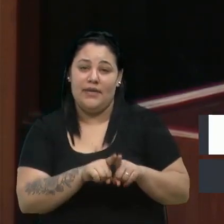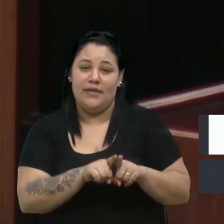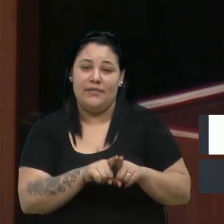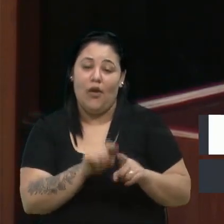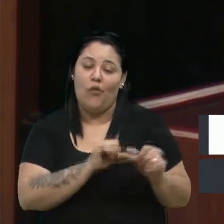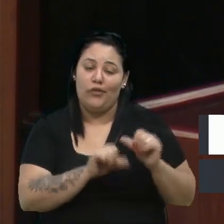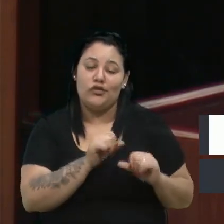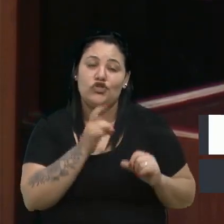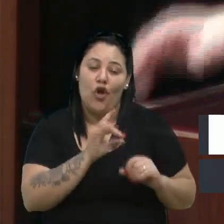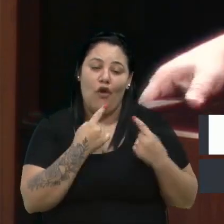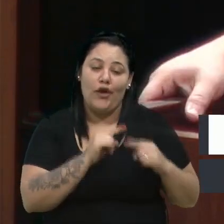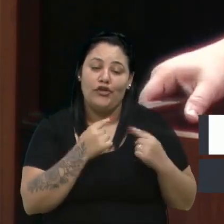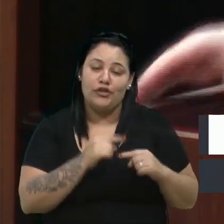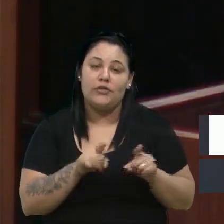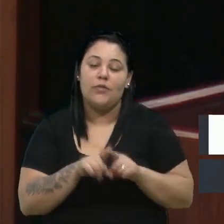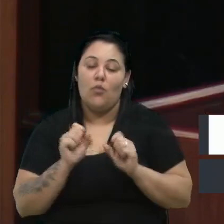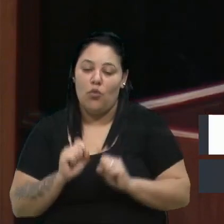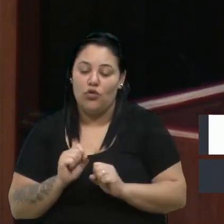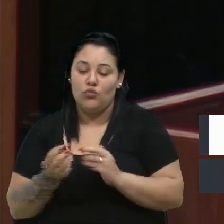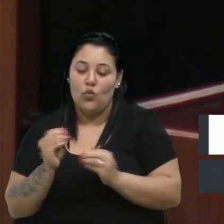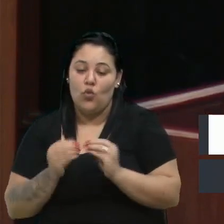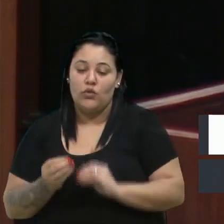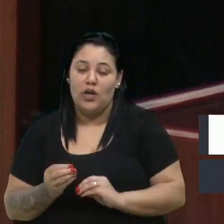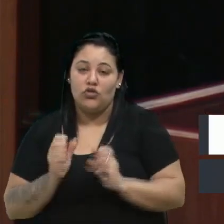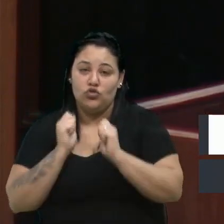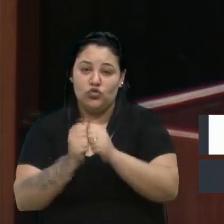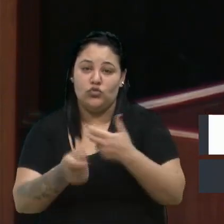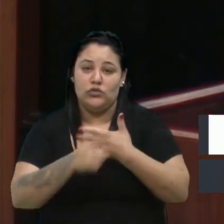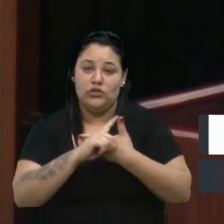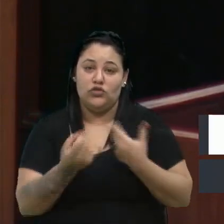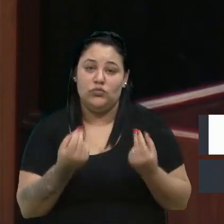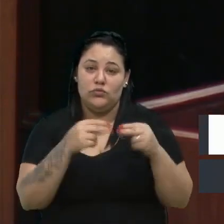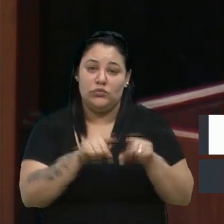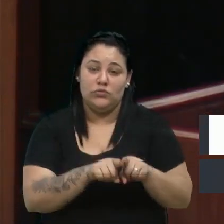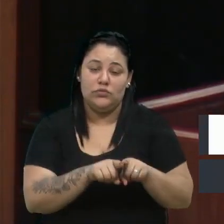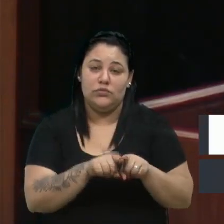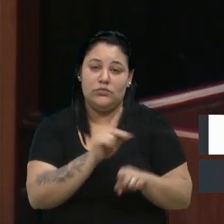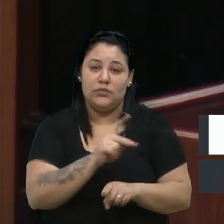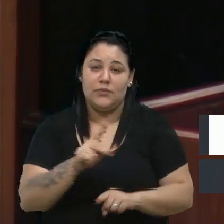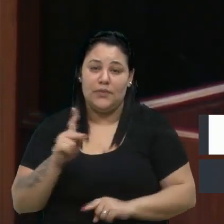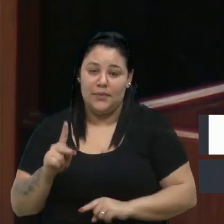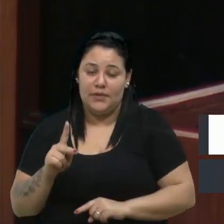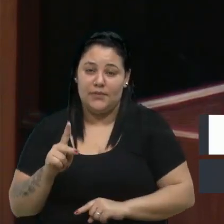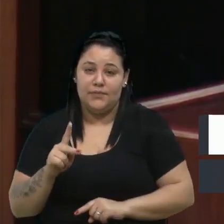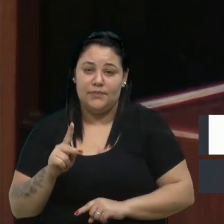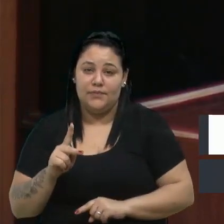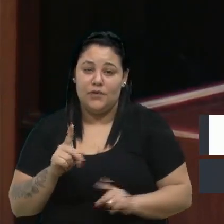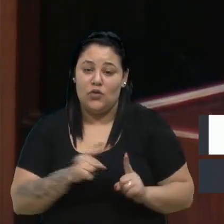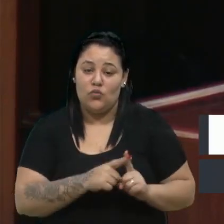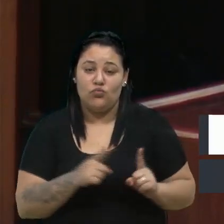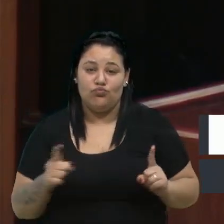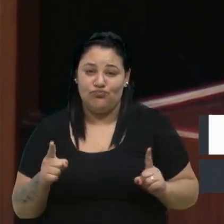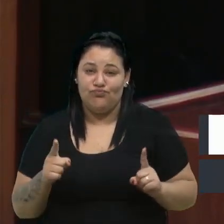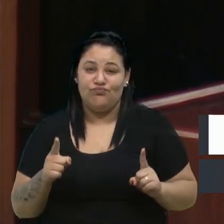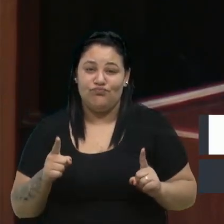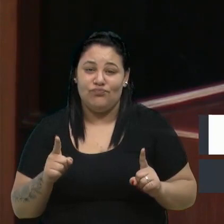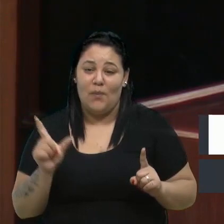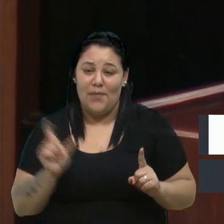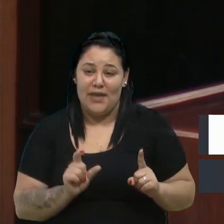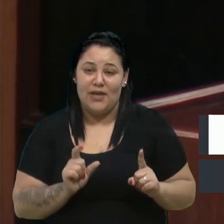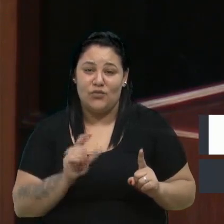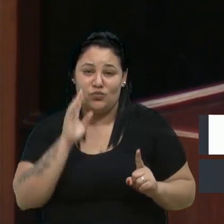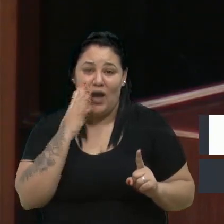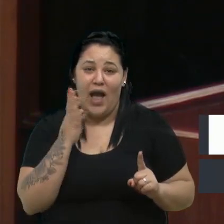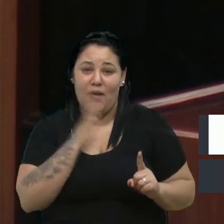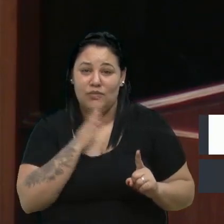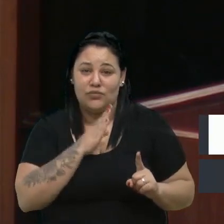construir junto com o executivo uma nova parceria pública-privada que a curto prazo a gente pudesse resolver com no